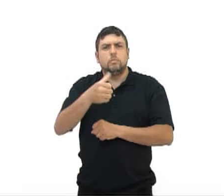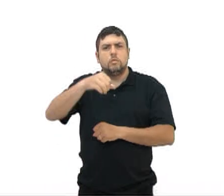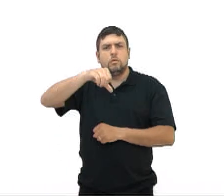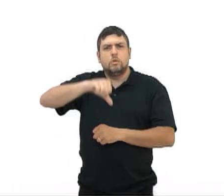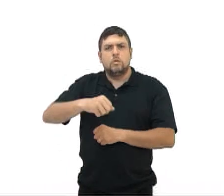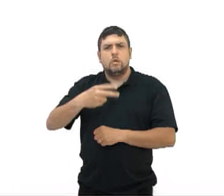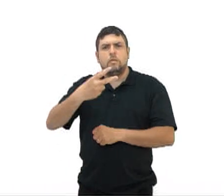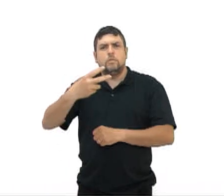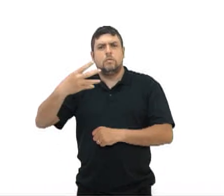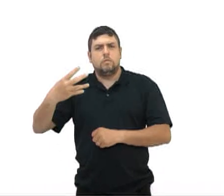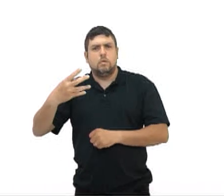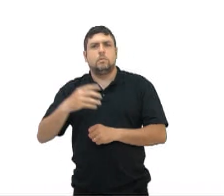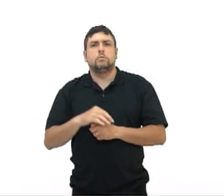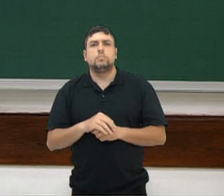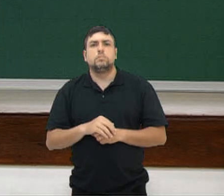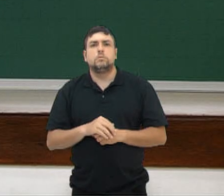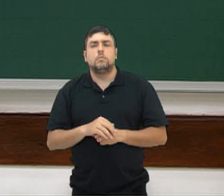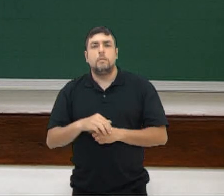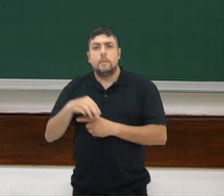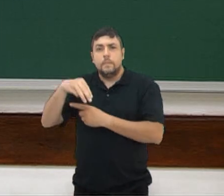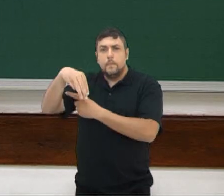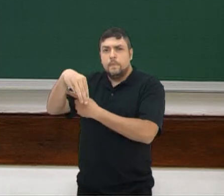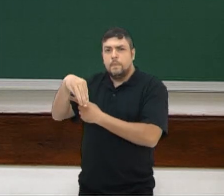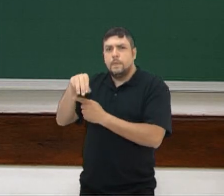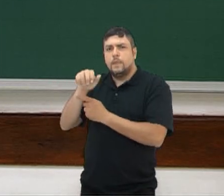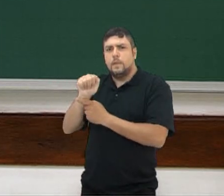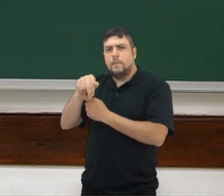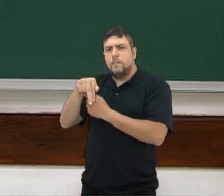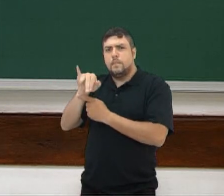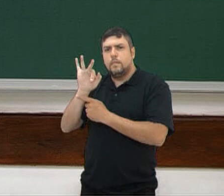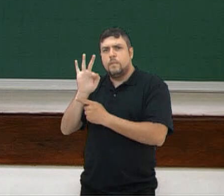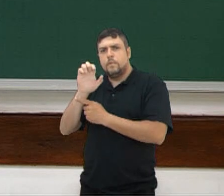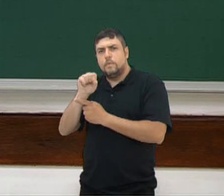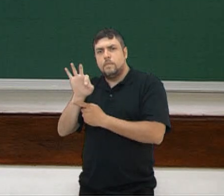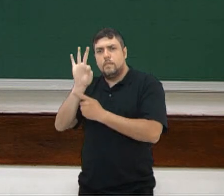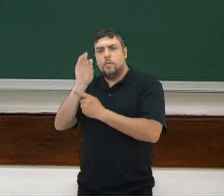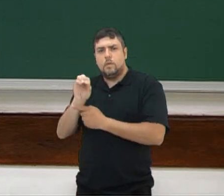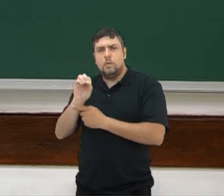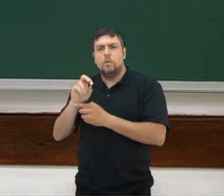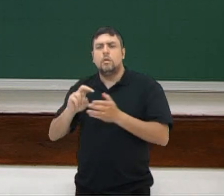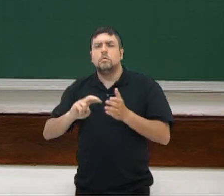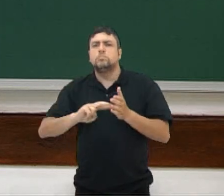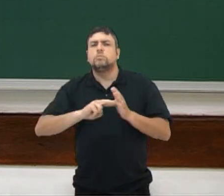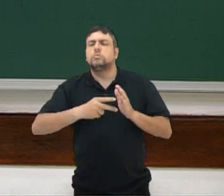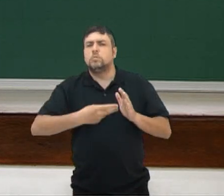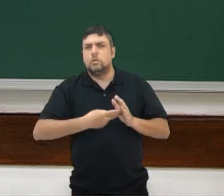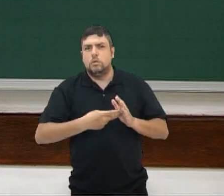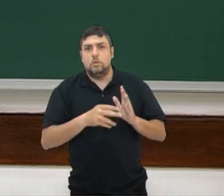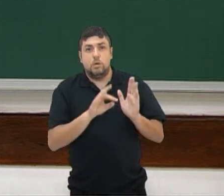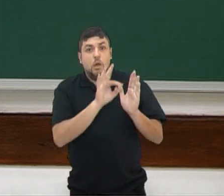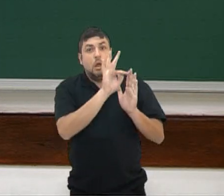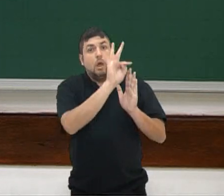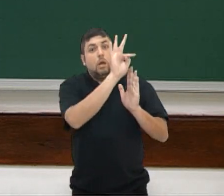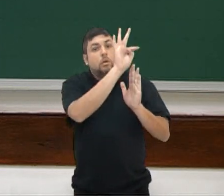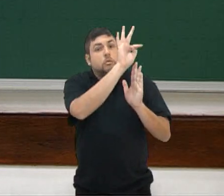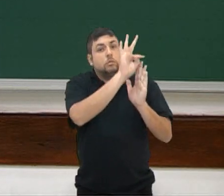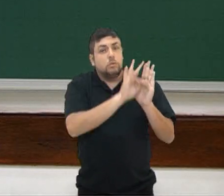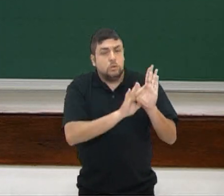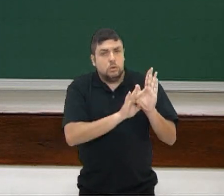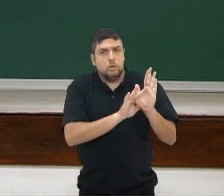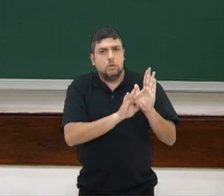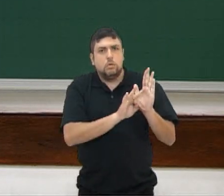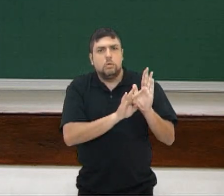texto onde você, não é um texto onde você está fazendo aquela arte, mas é mais ou menos um texto